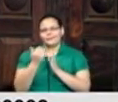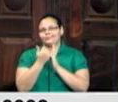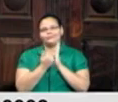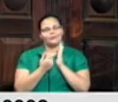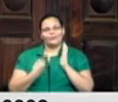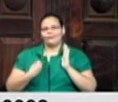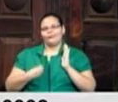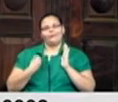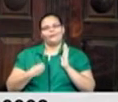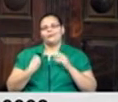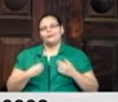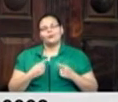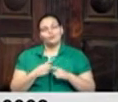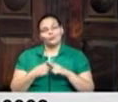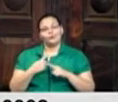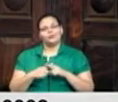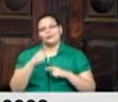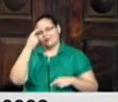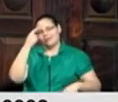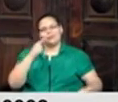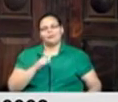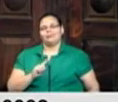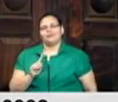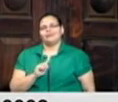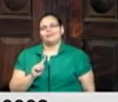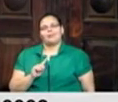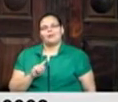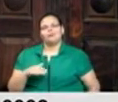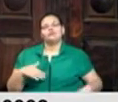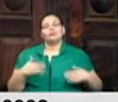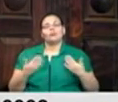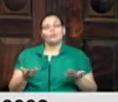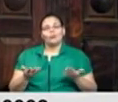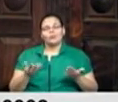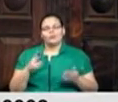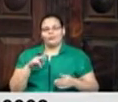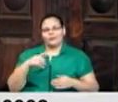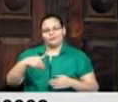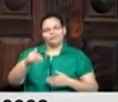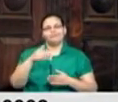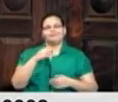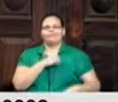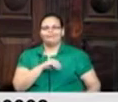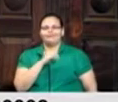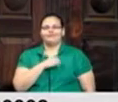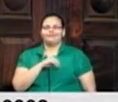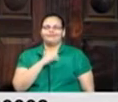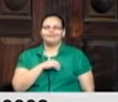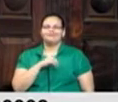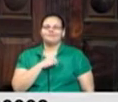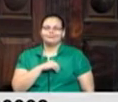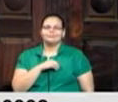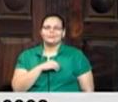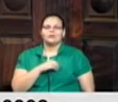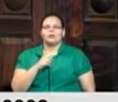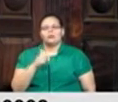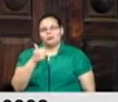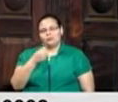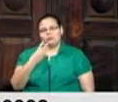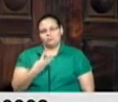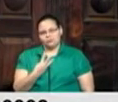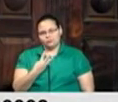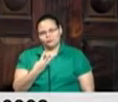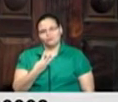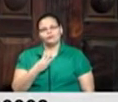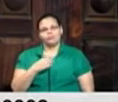vida, porque não sabe quando irá receber. O